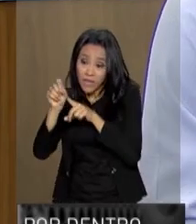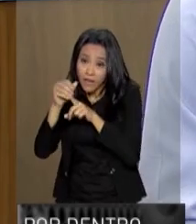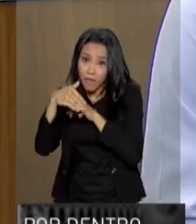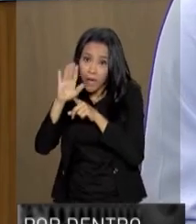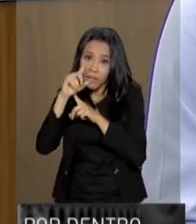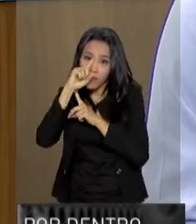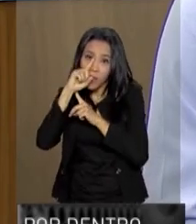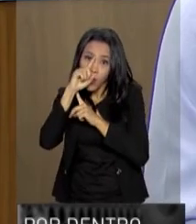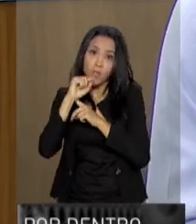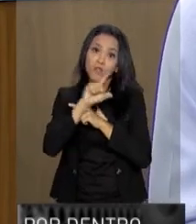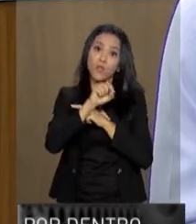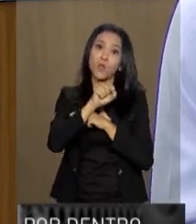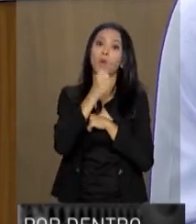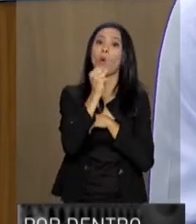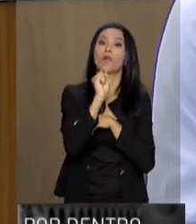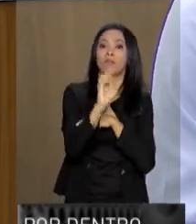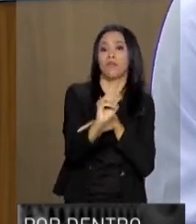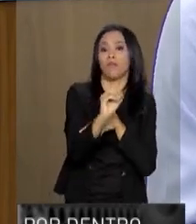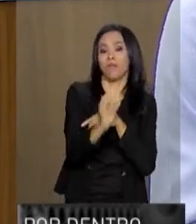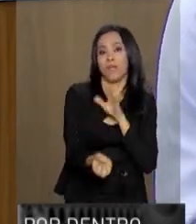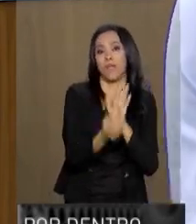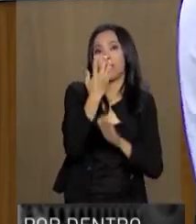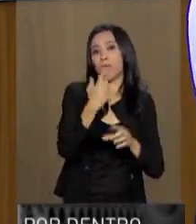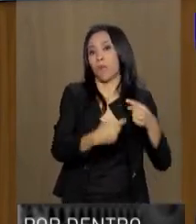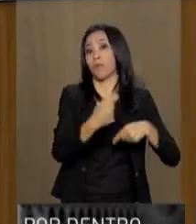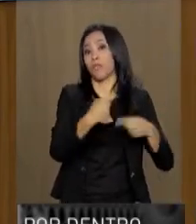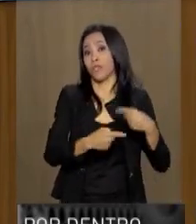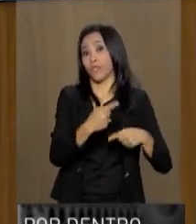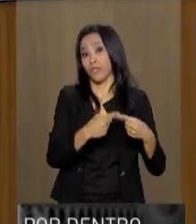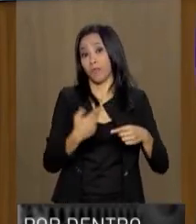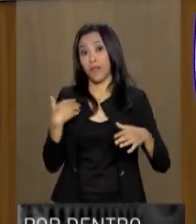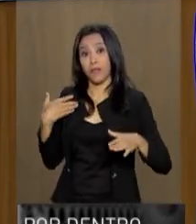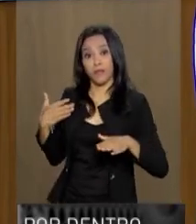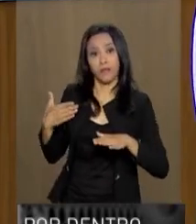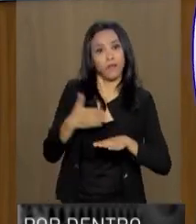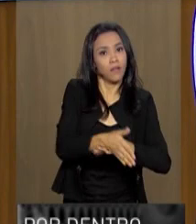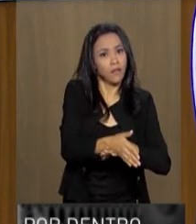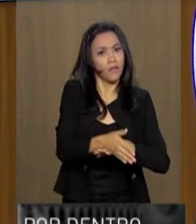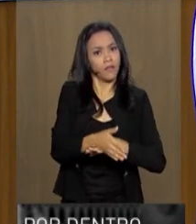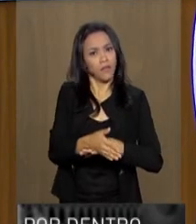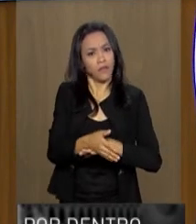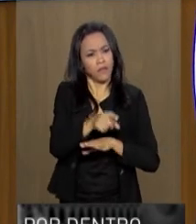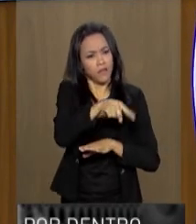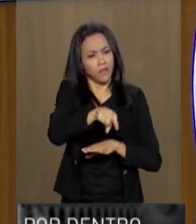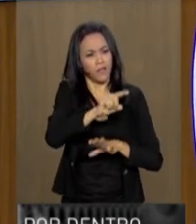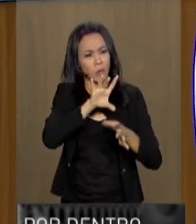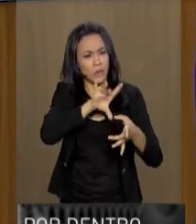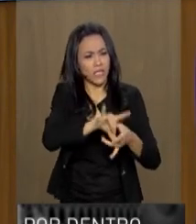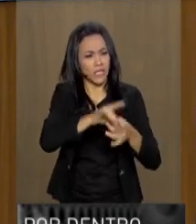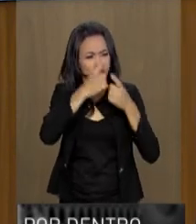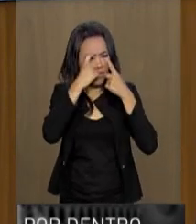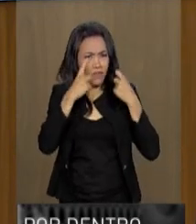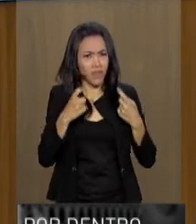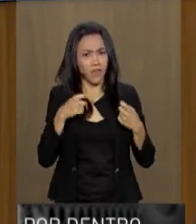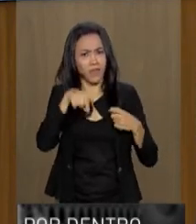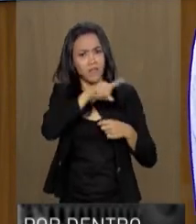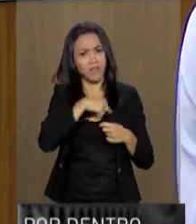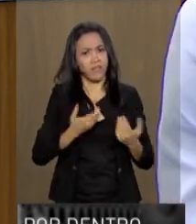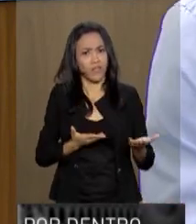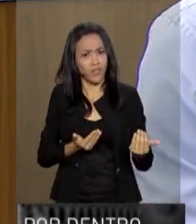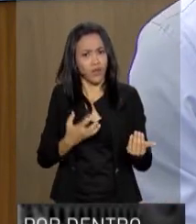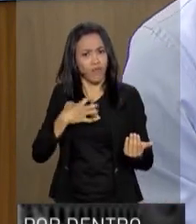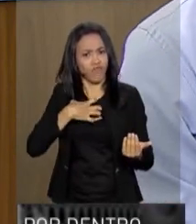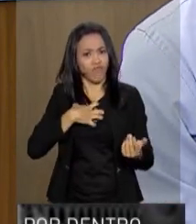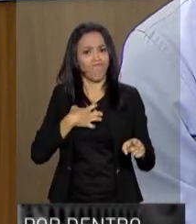política do estado brasileiro para fazer uma interferência nessa situação de violência que esses jovens têm enfrentado